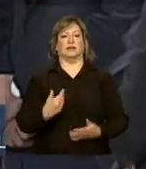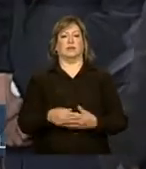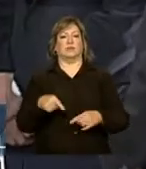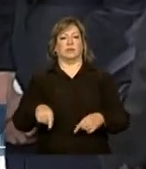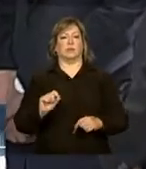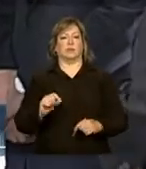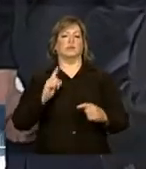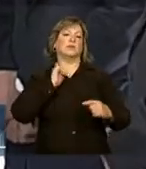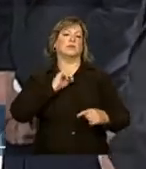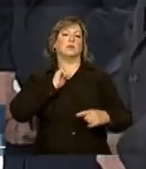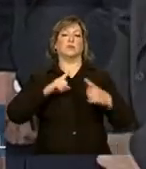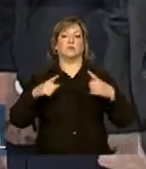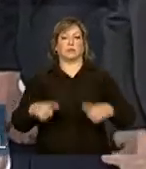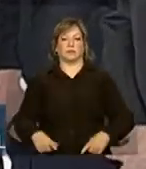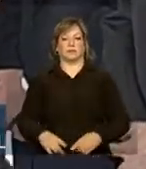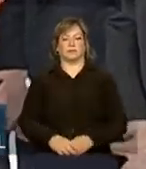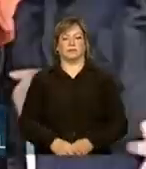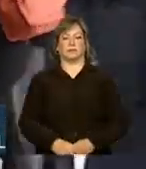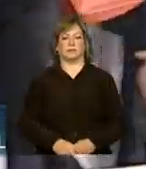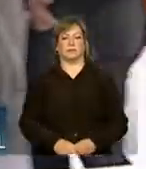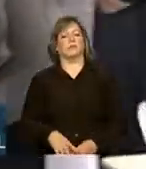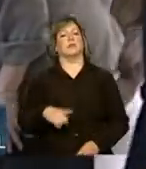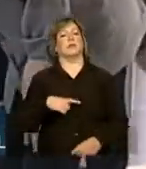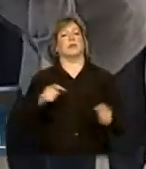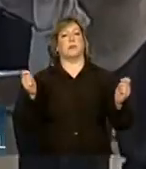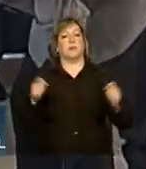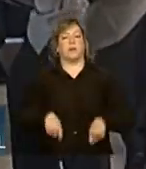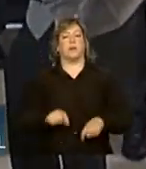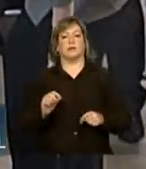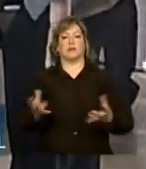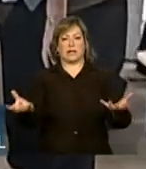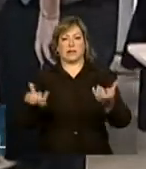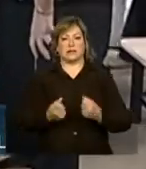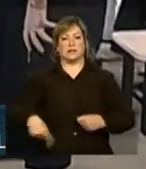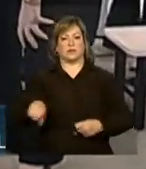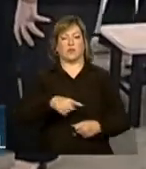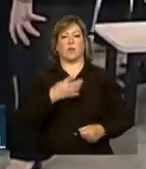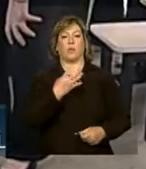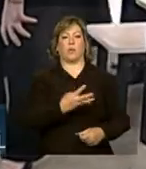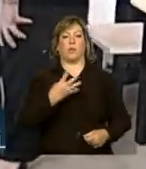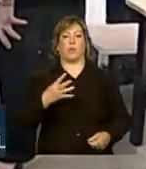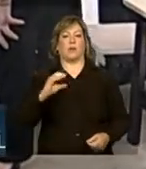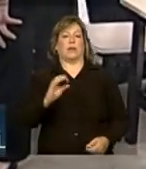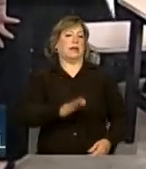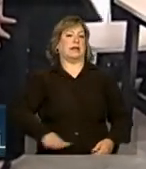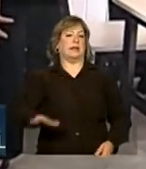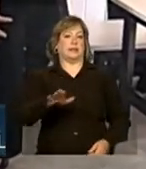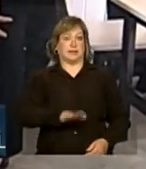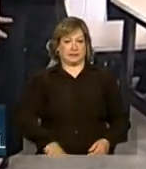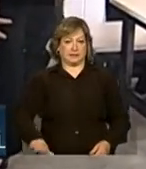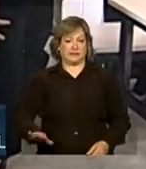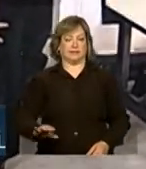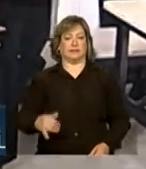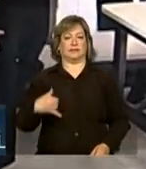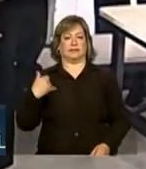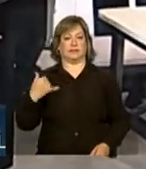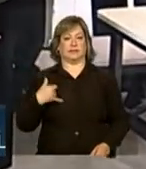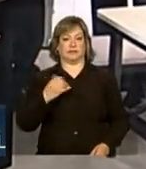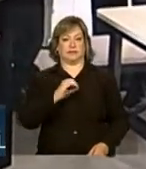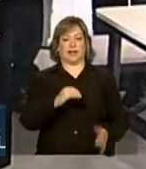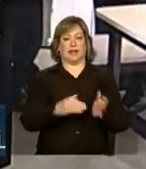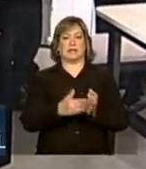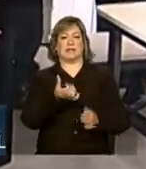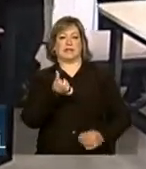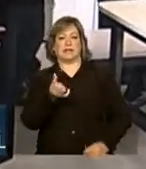Educação Infantil, que tem capacidade para atender 440 crianças de 0 a 6